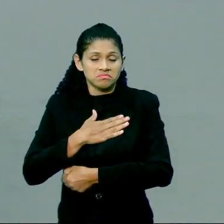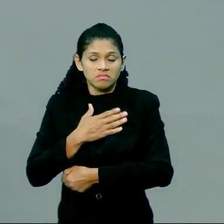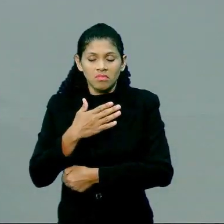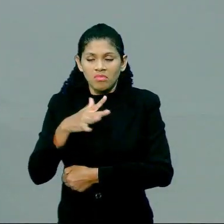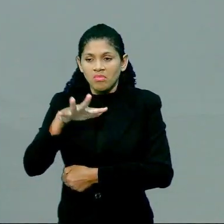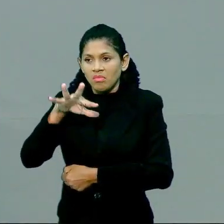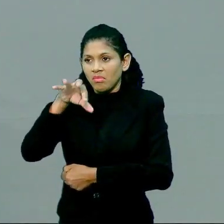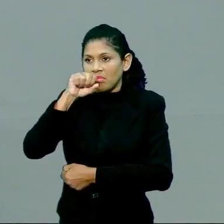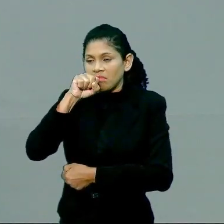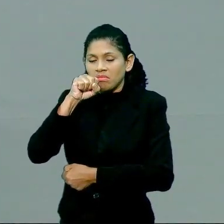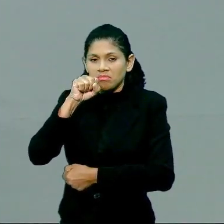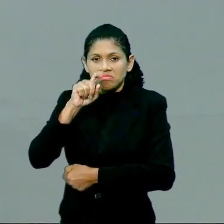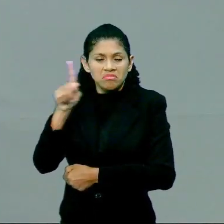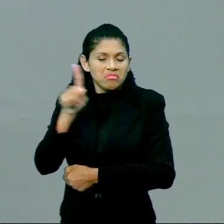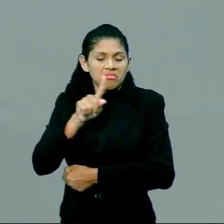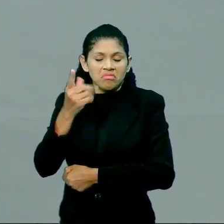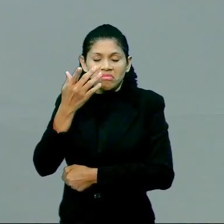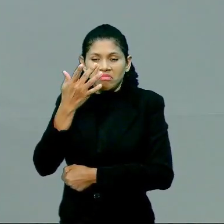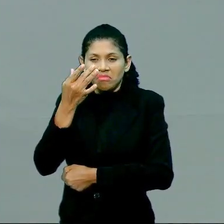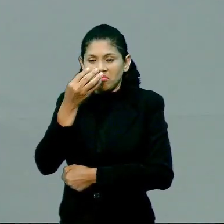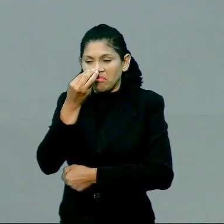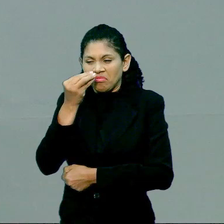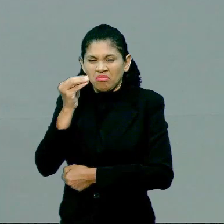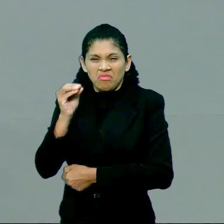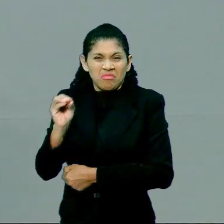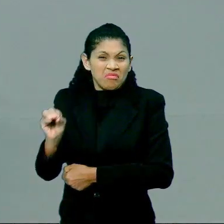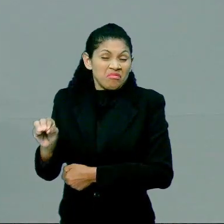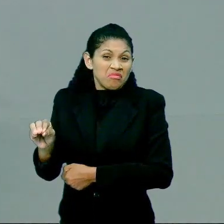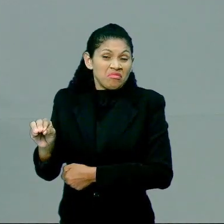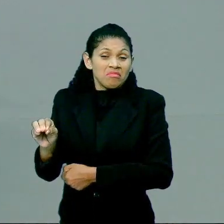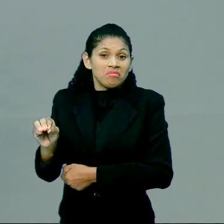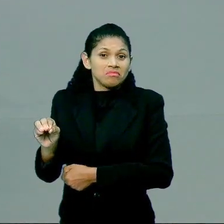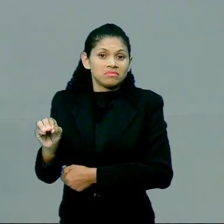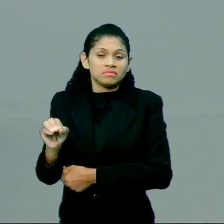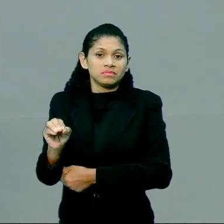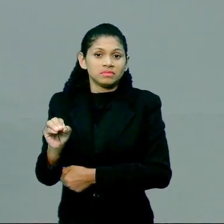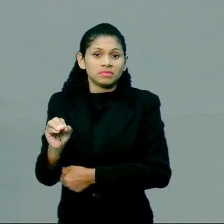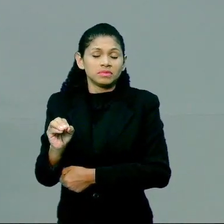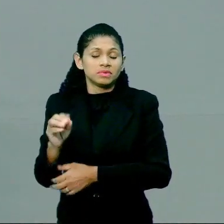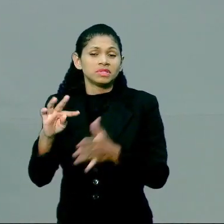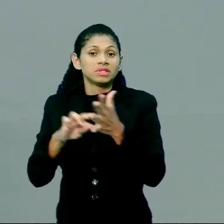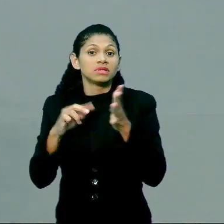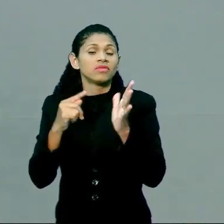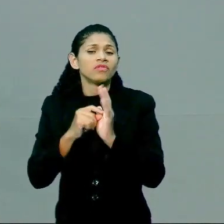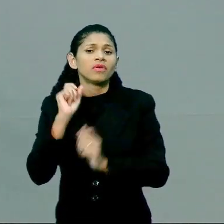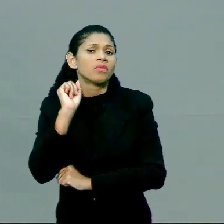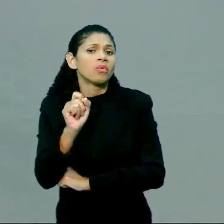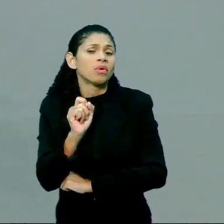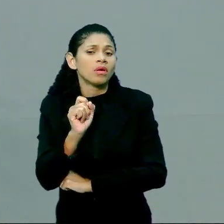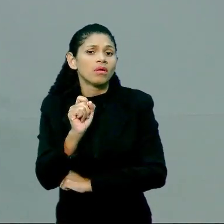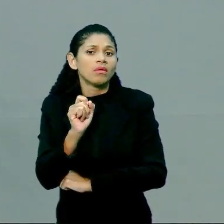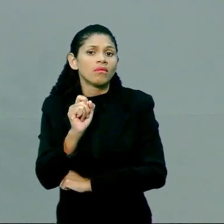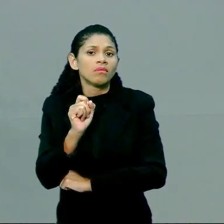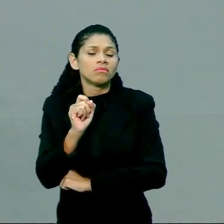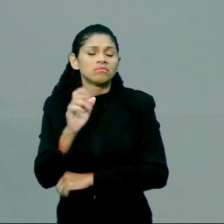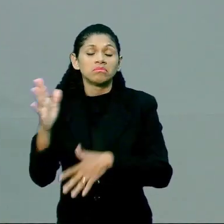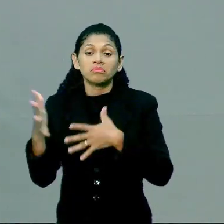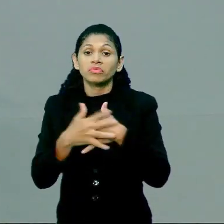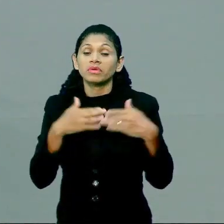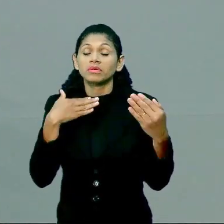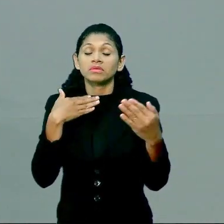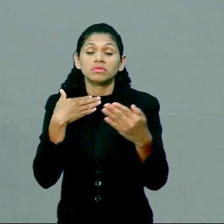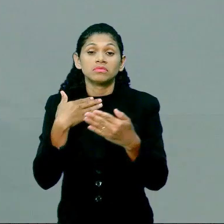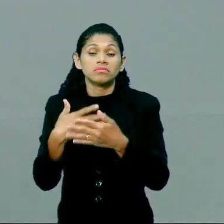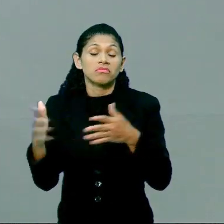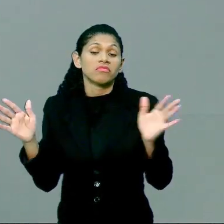fede Tá o que que quer dizer expressão a mim não me cheira nem fede quer dizer que tanto